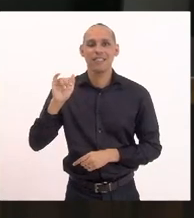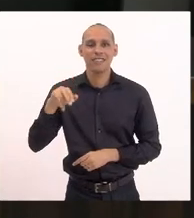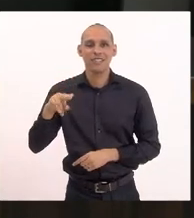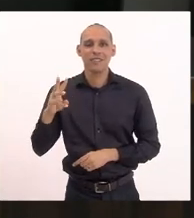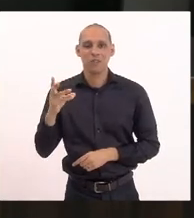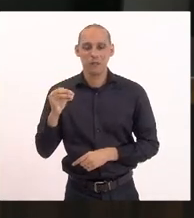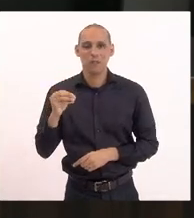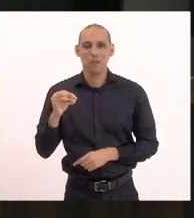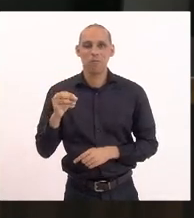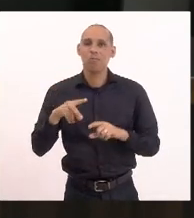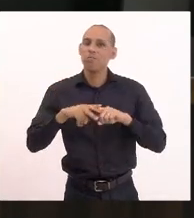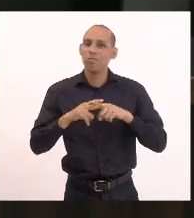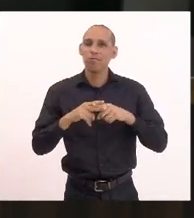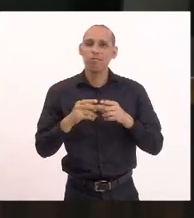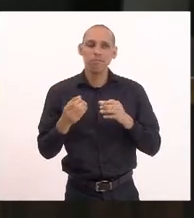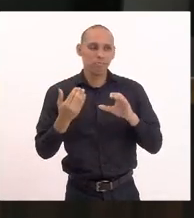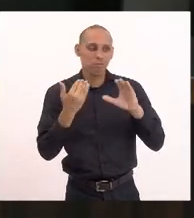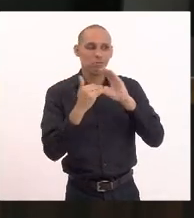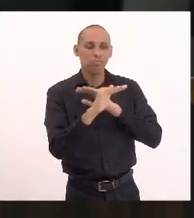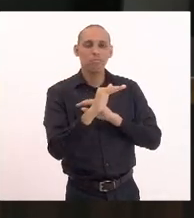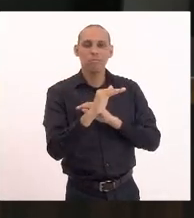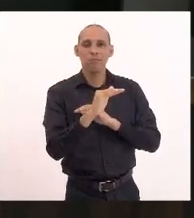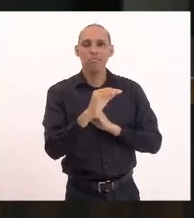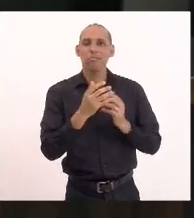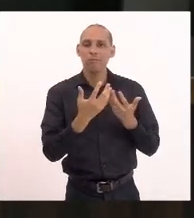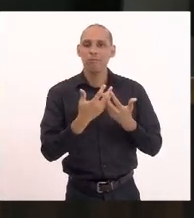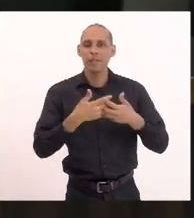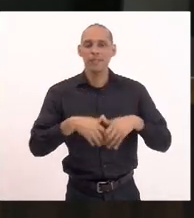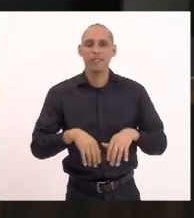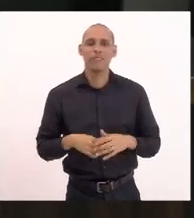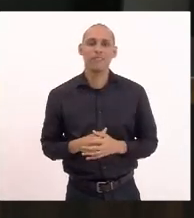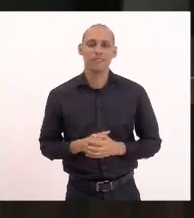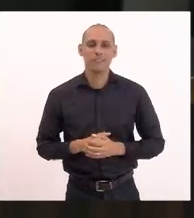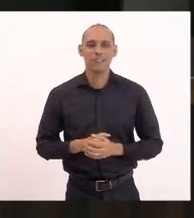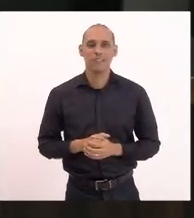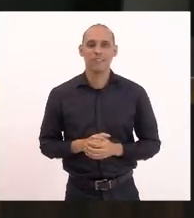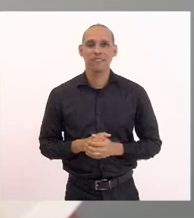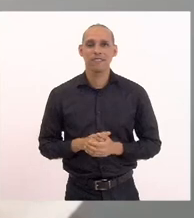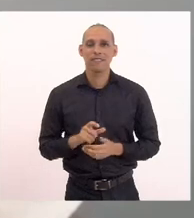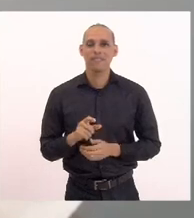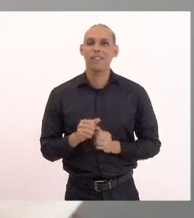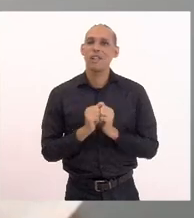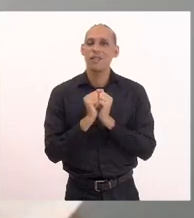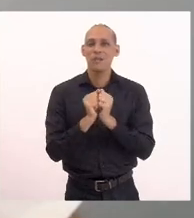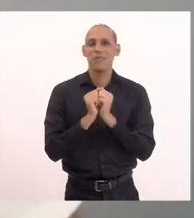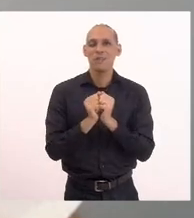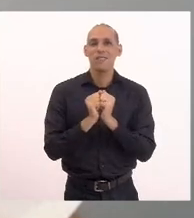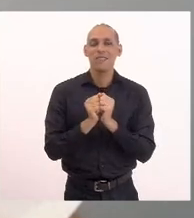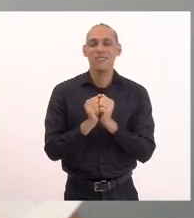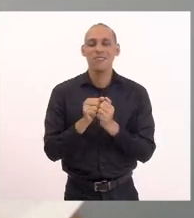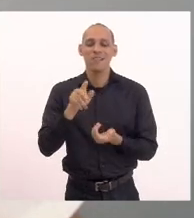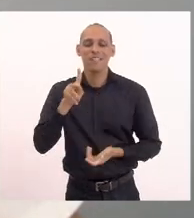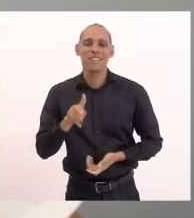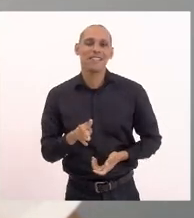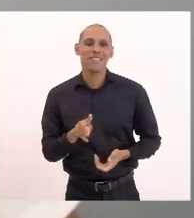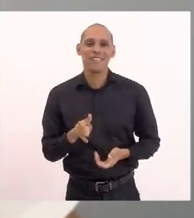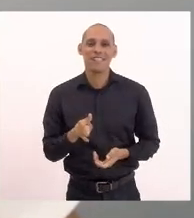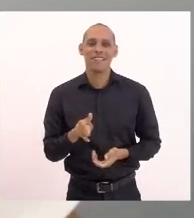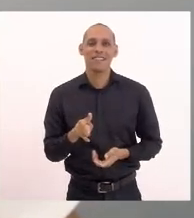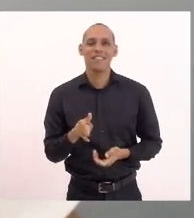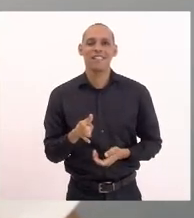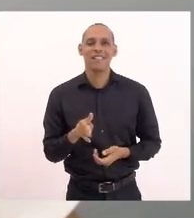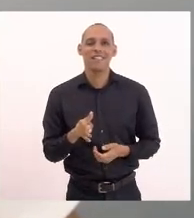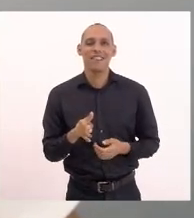lá equipamentos para o município de Petrópolis. Estamos juntos, senhor presidente, nessa grande concentração